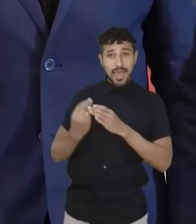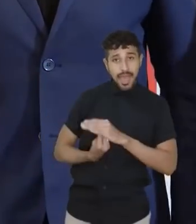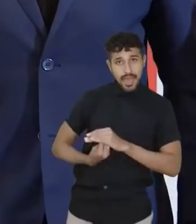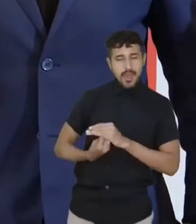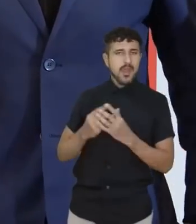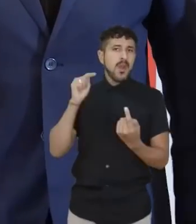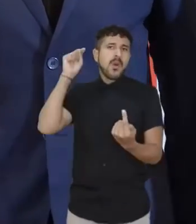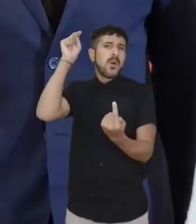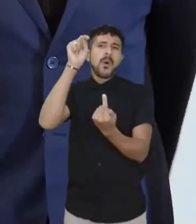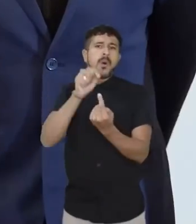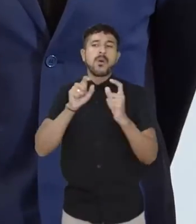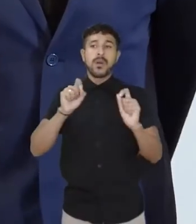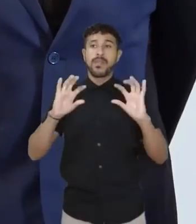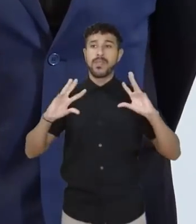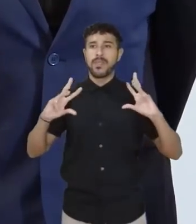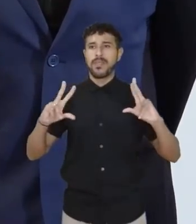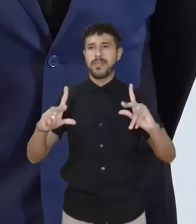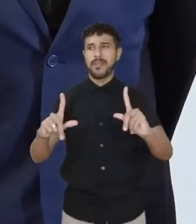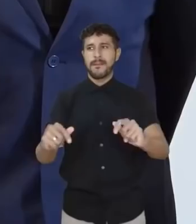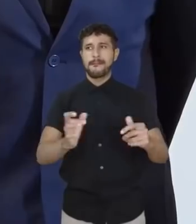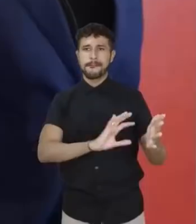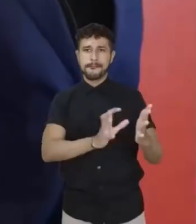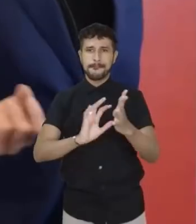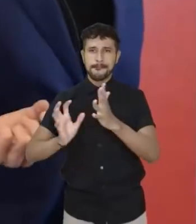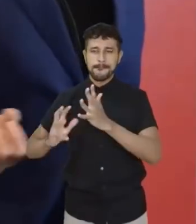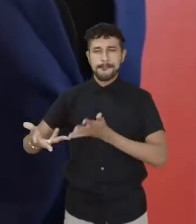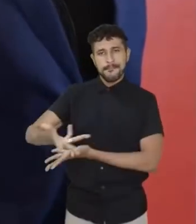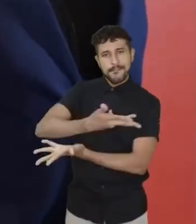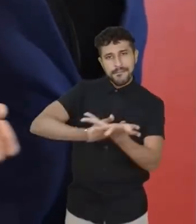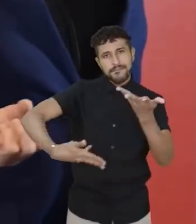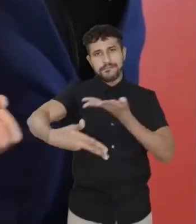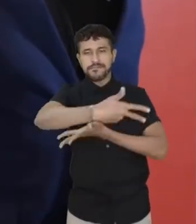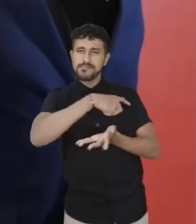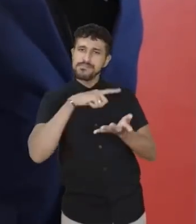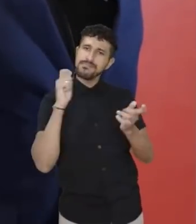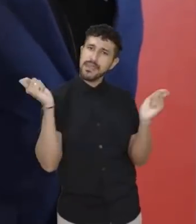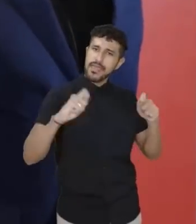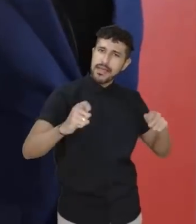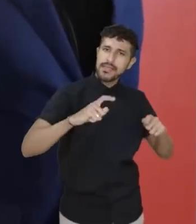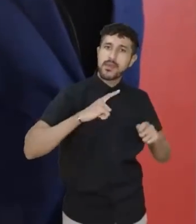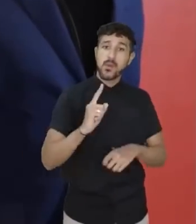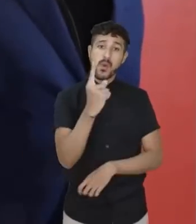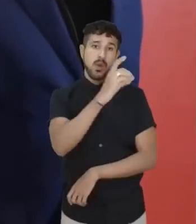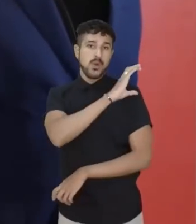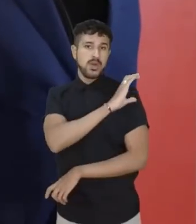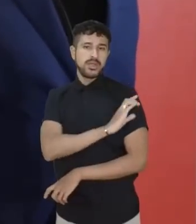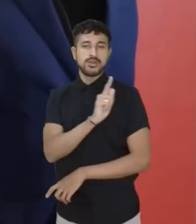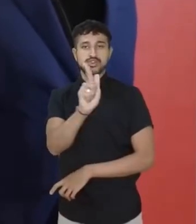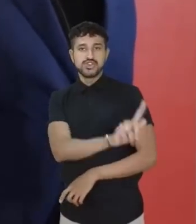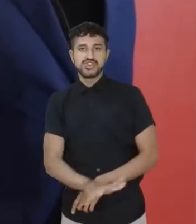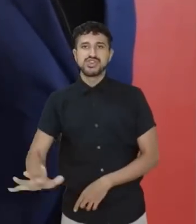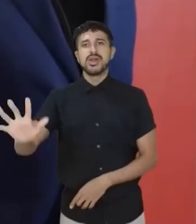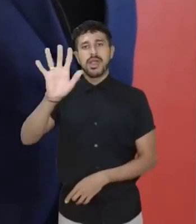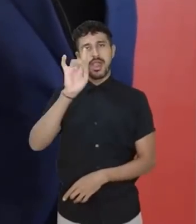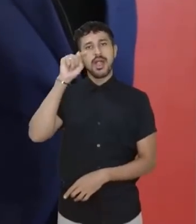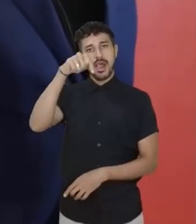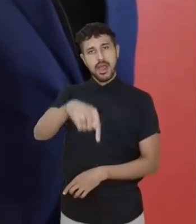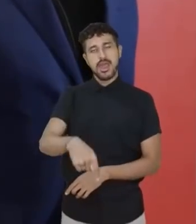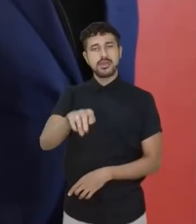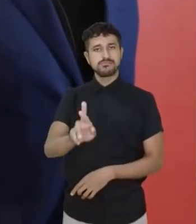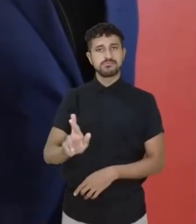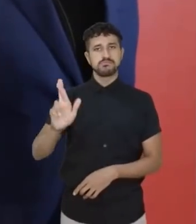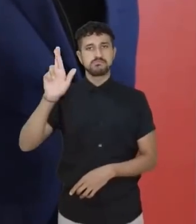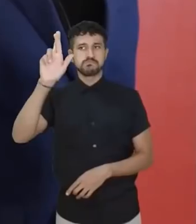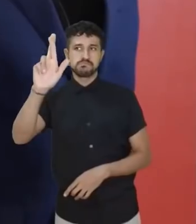que todos os partidos se integrem e a gente possa ter essa coordenação geral aqui no comando, né,